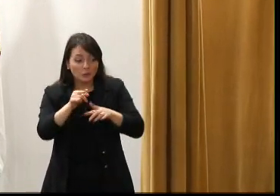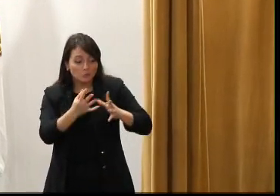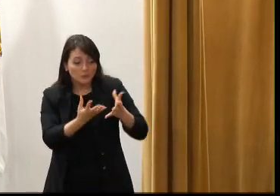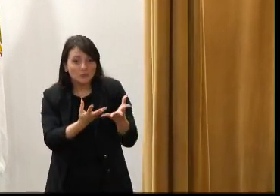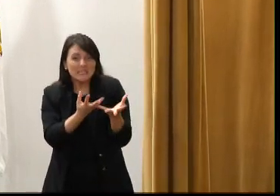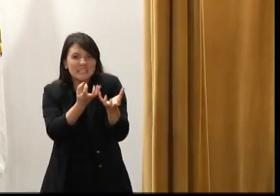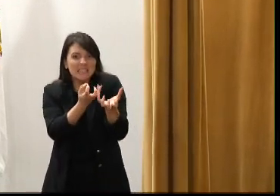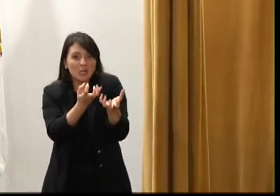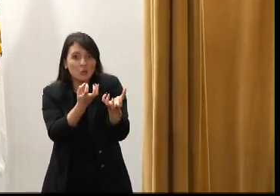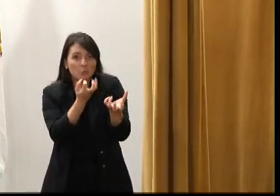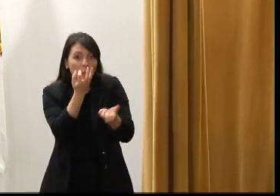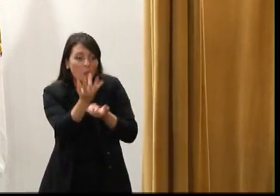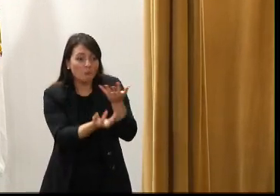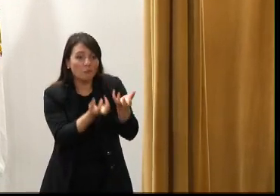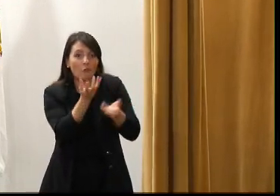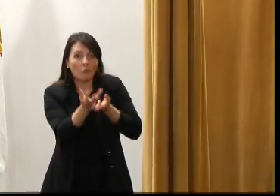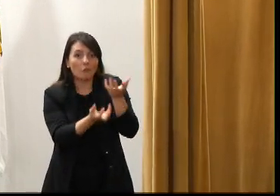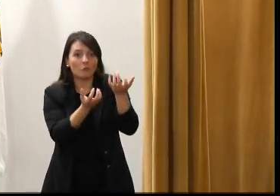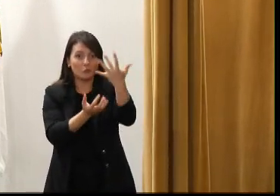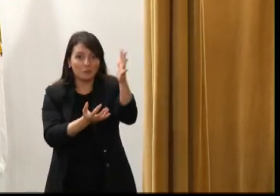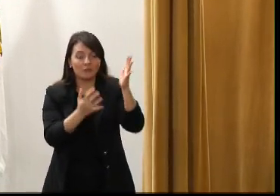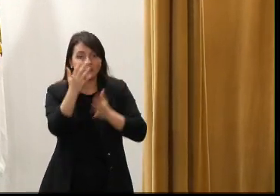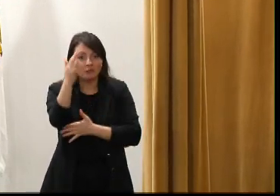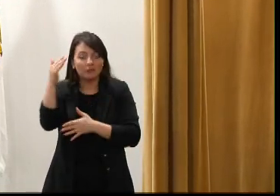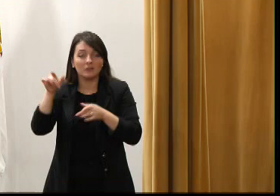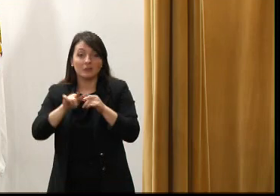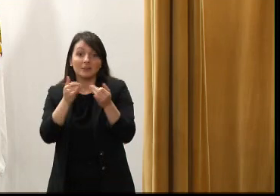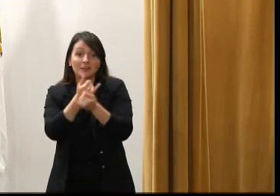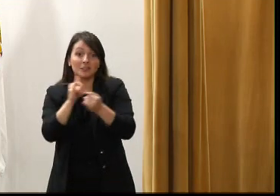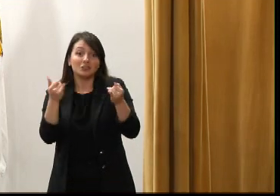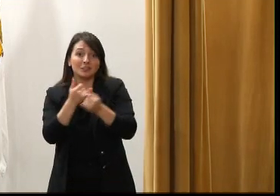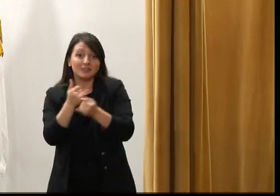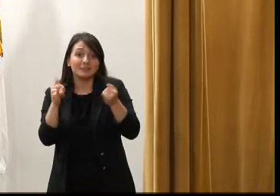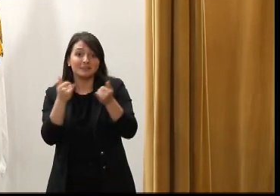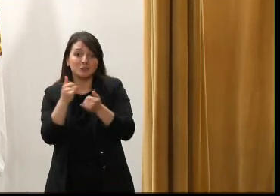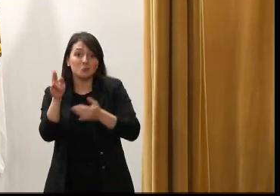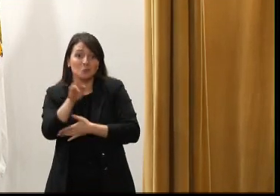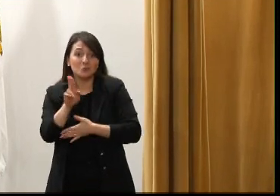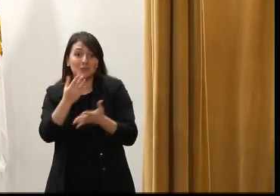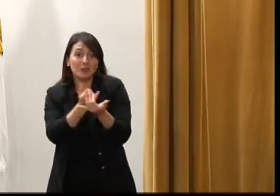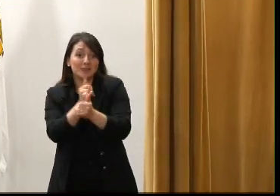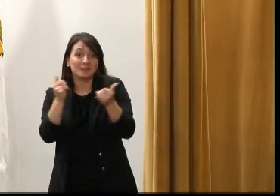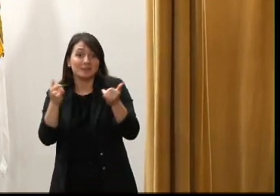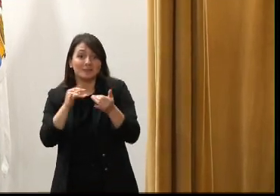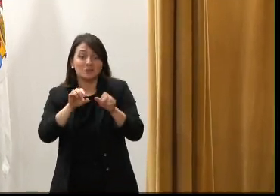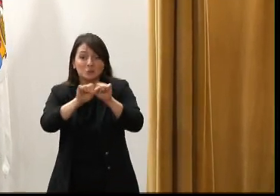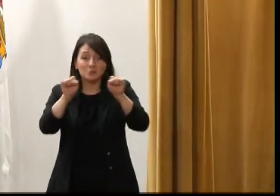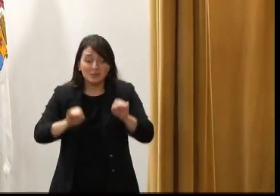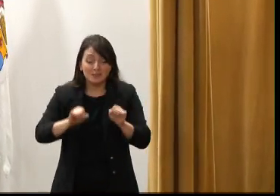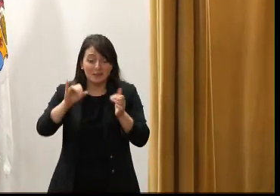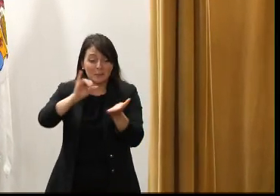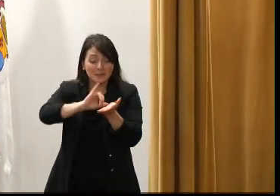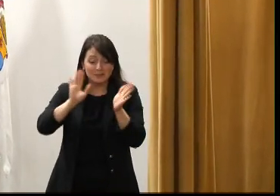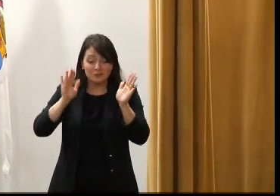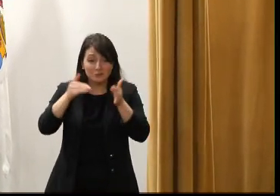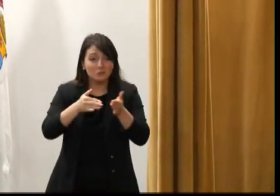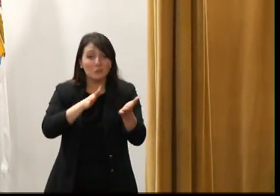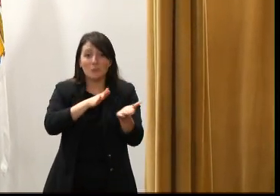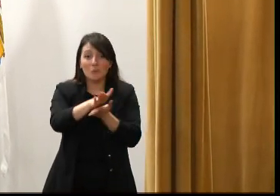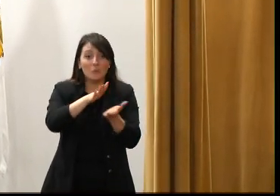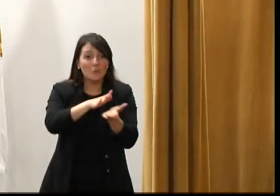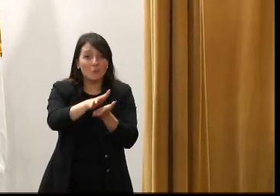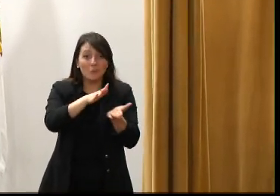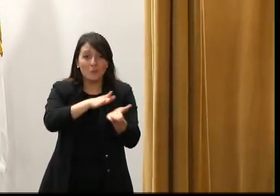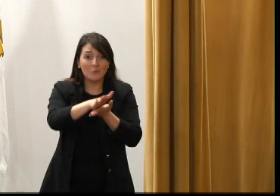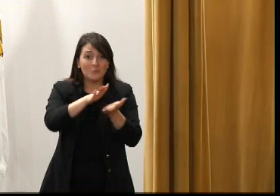Tá? E a energia, quer dizer, somos muito consumidores de energia num sistema centralizado de produção.